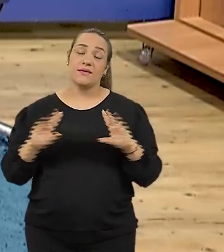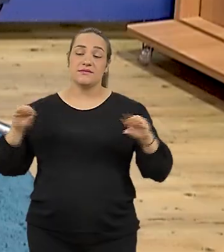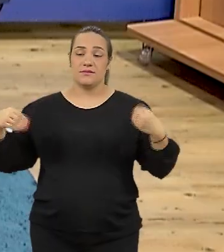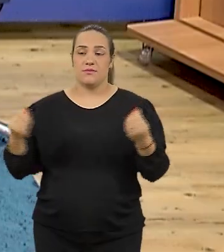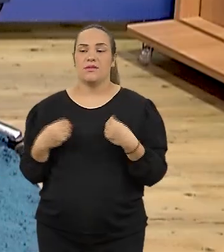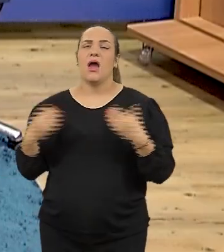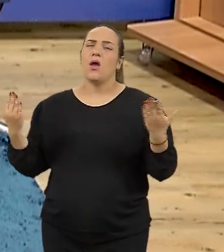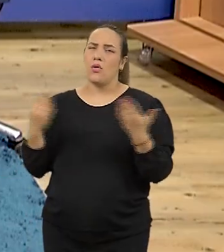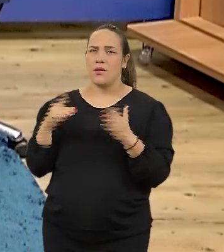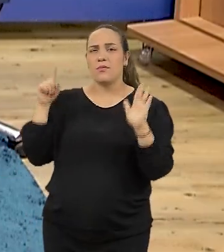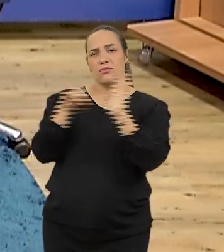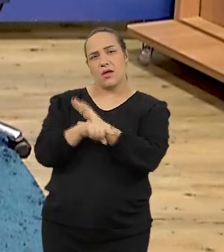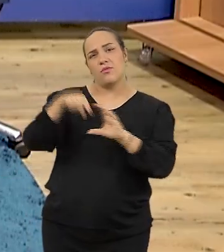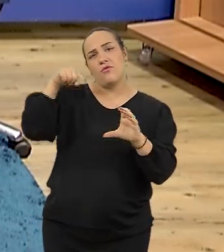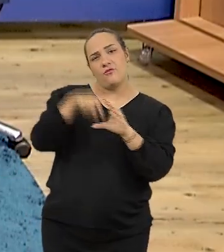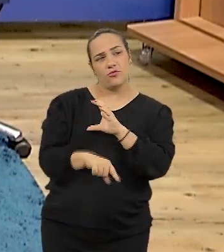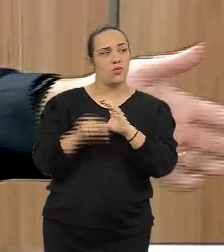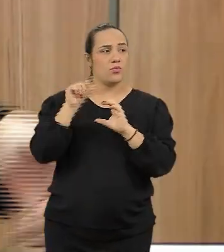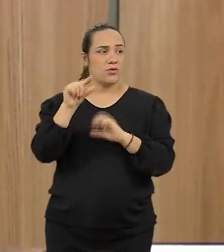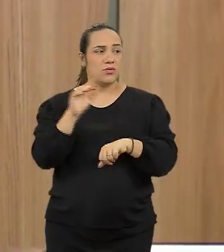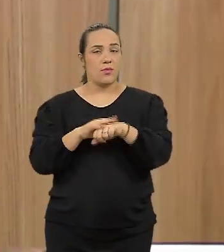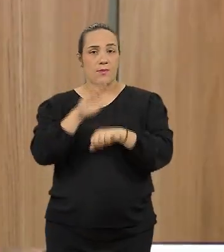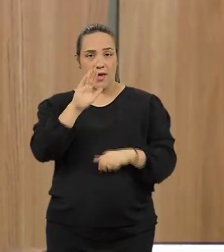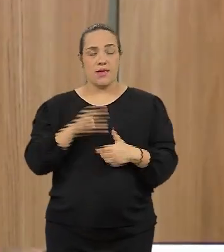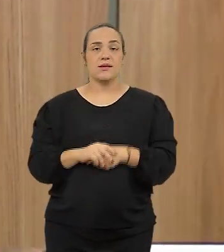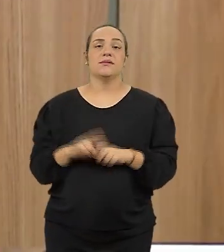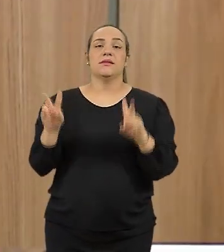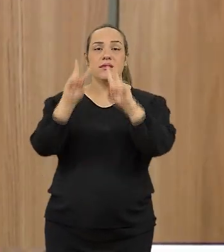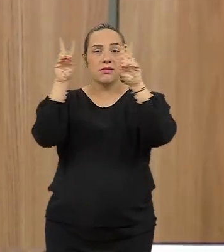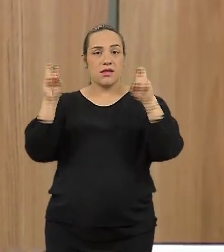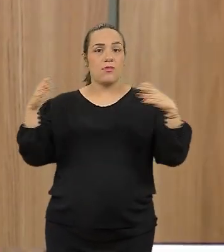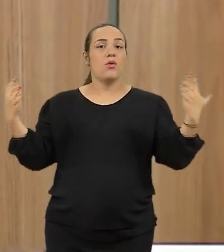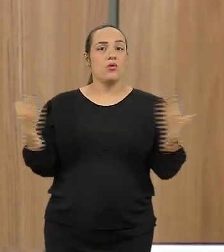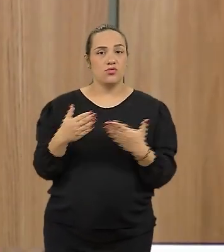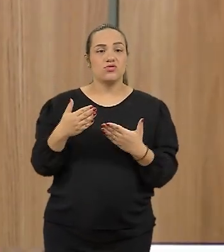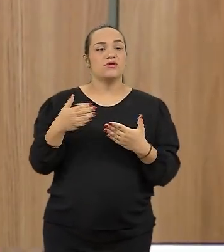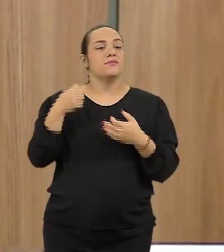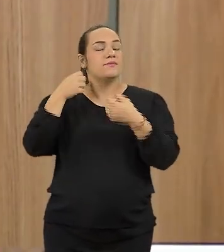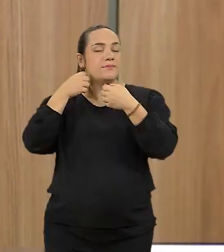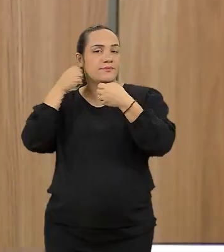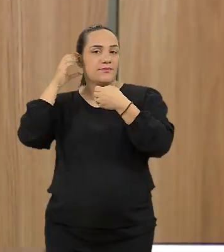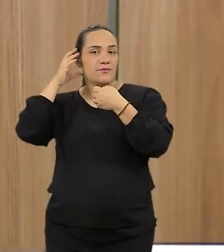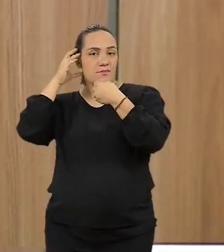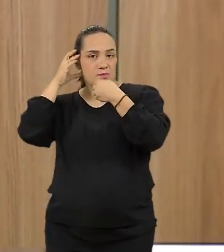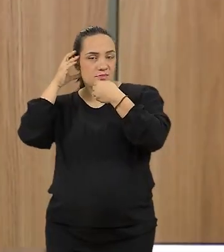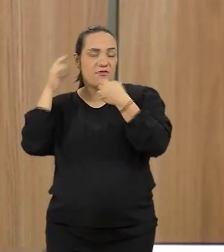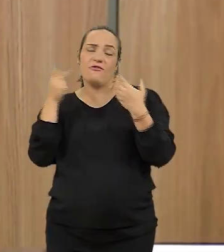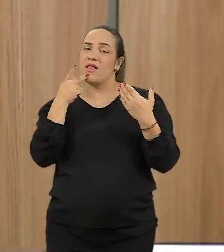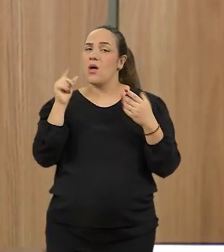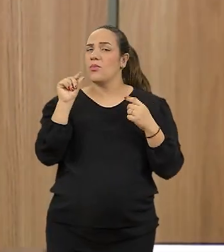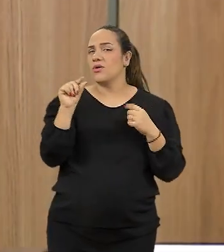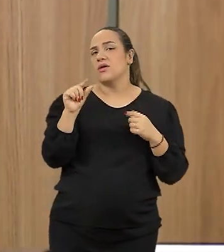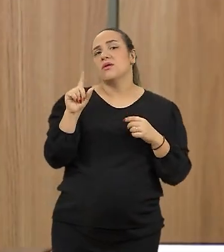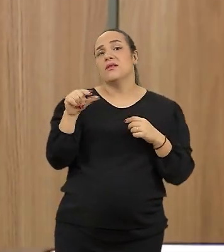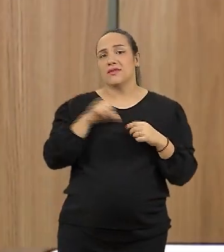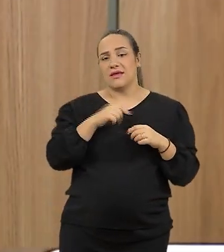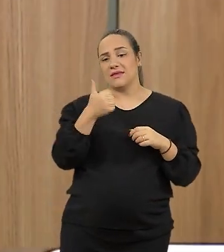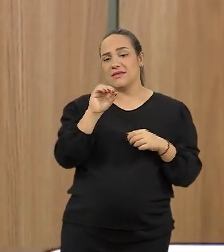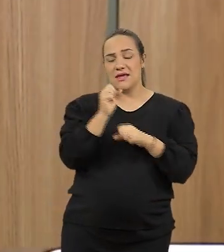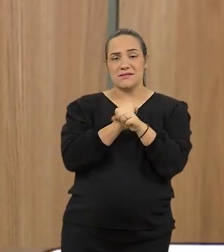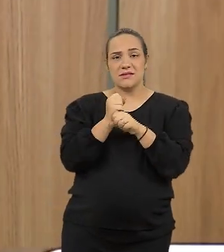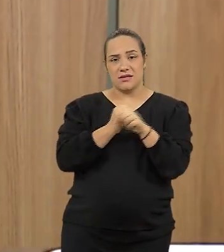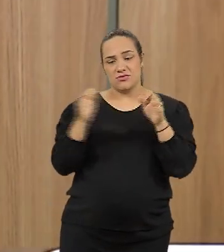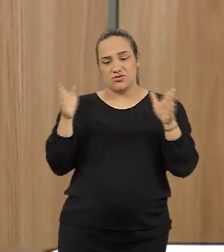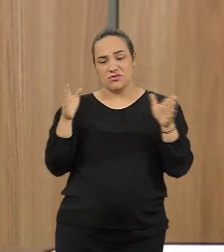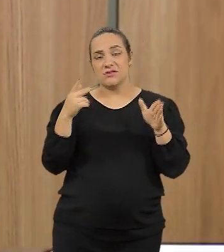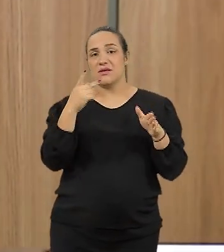Desembargador, adentrando um pouco no tema mais central do nosso podcast, que é essa década do novo CPC, antes do CPC